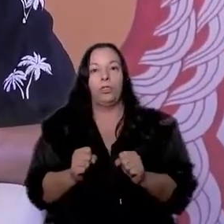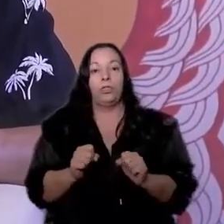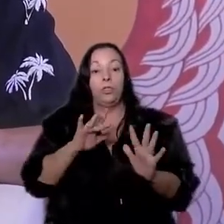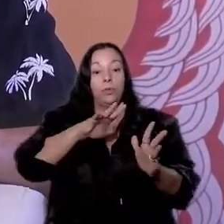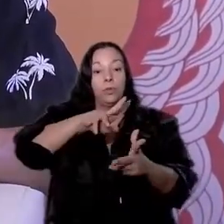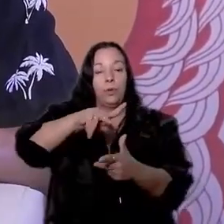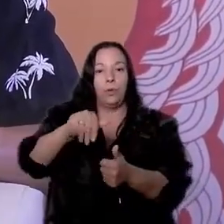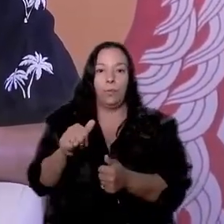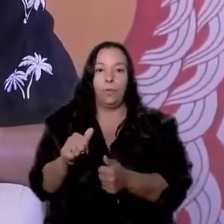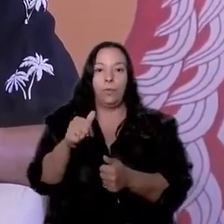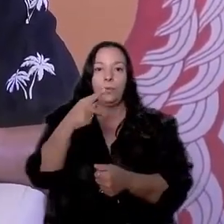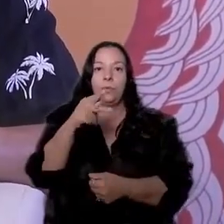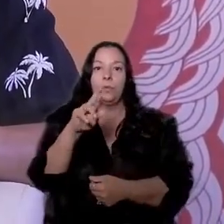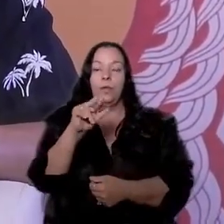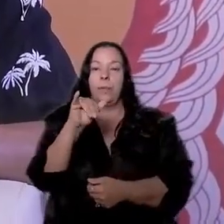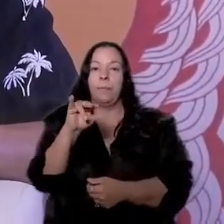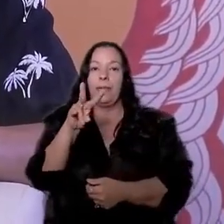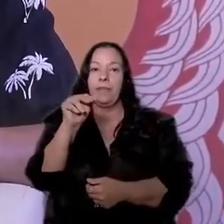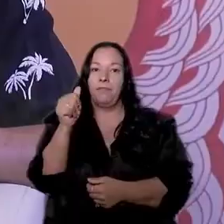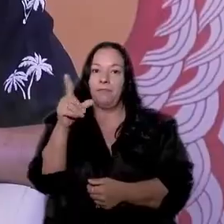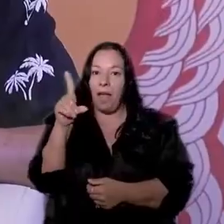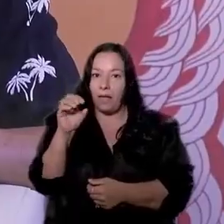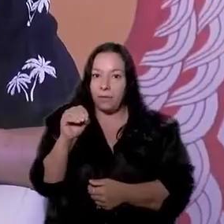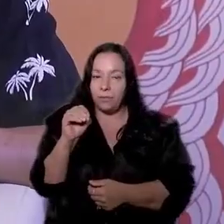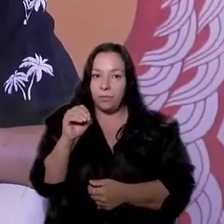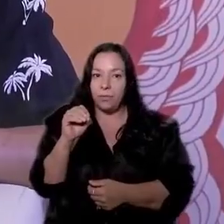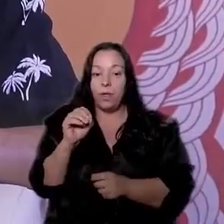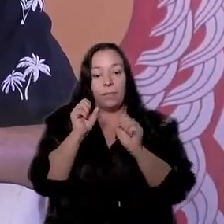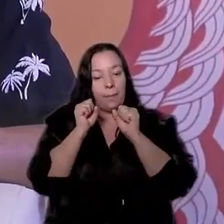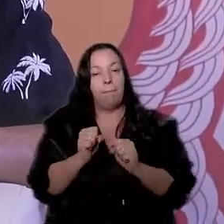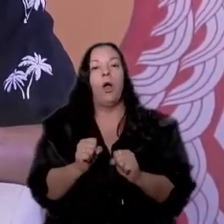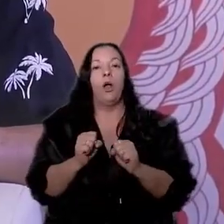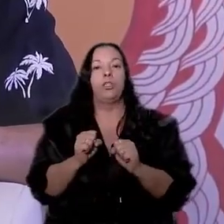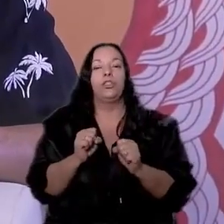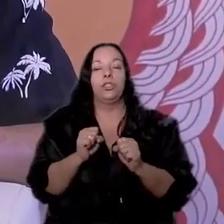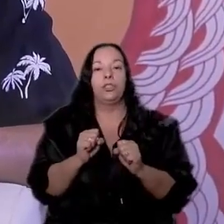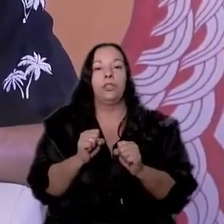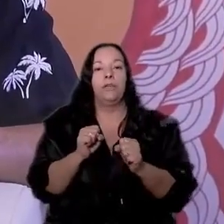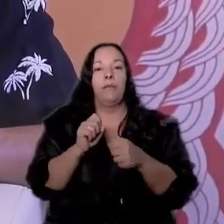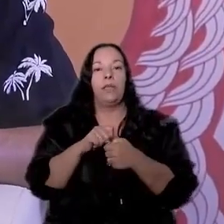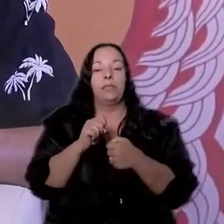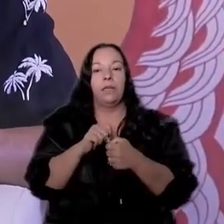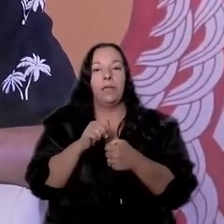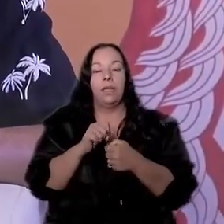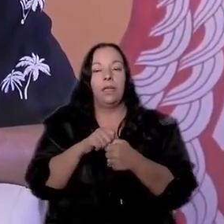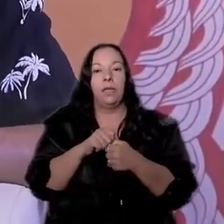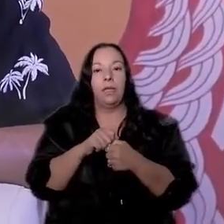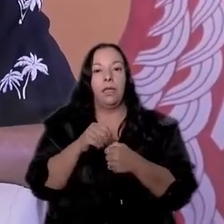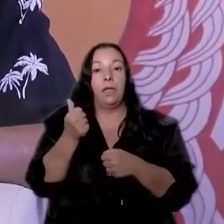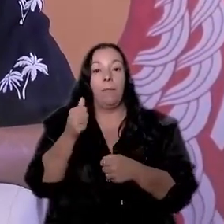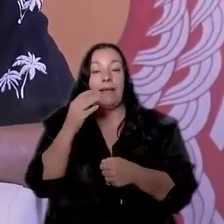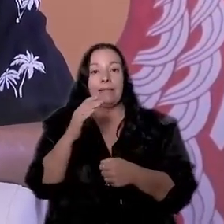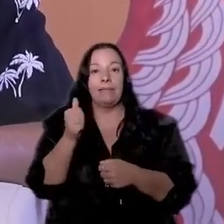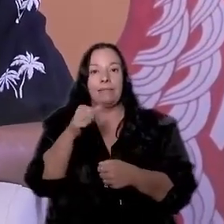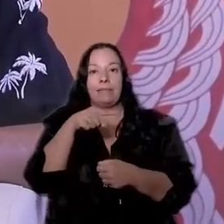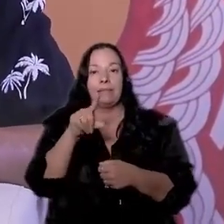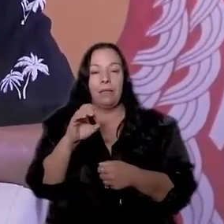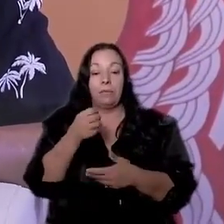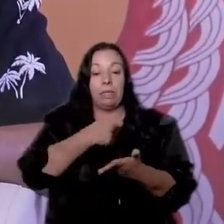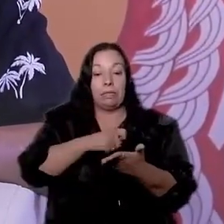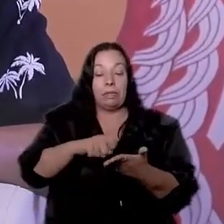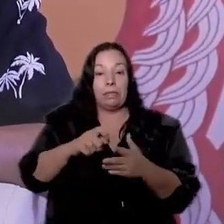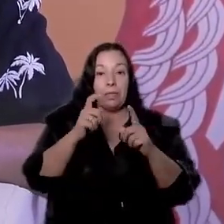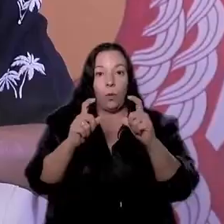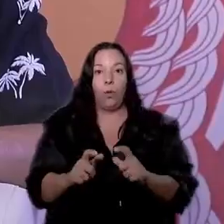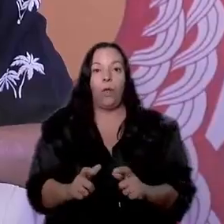mundo privado é o inverso. Se não é proibido, é porque é permitido. Mas, para a gente fazer uma ação no serviço público, tem que estar escrito em